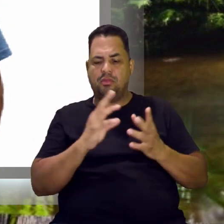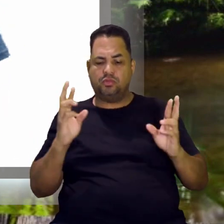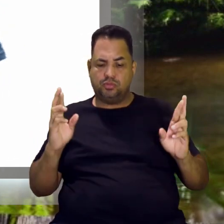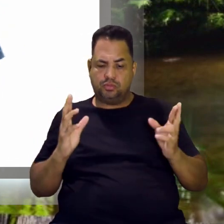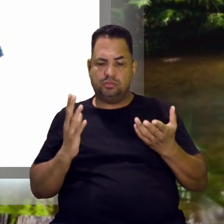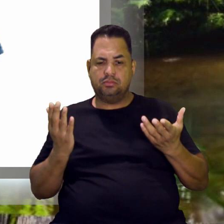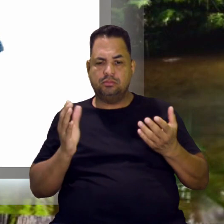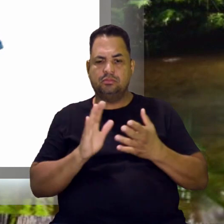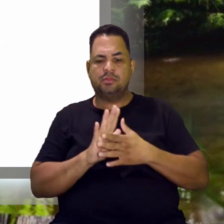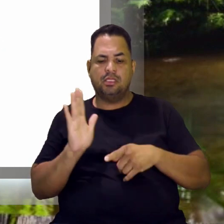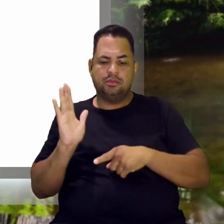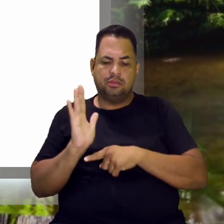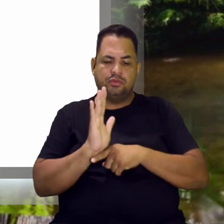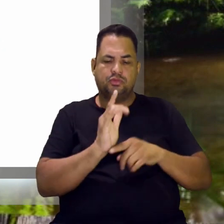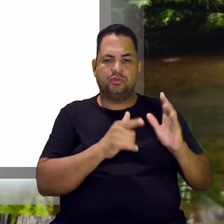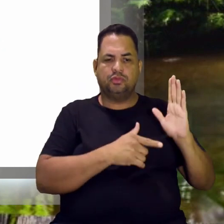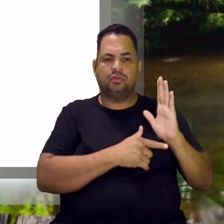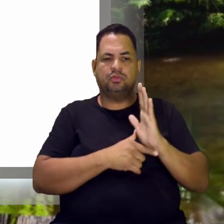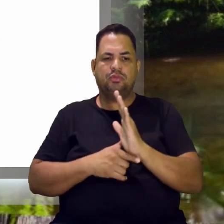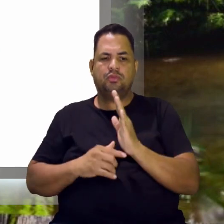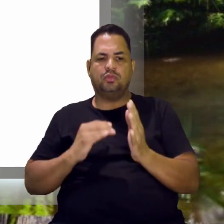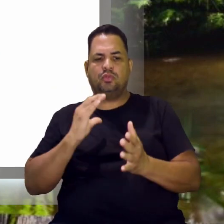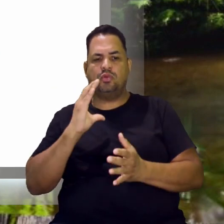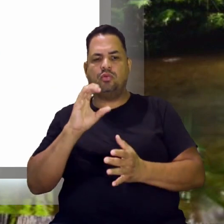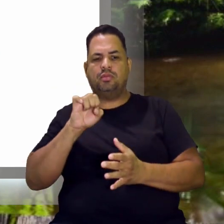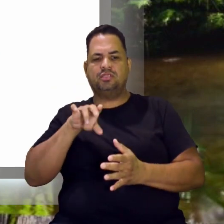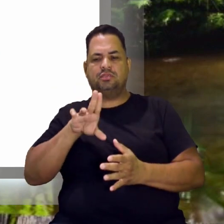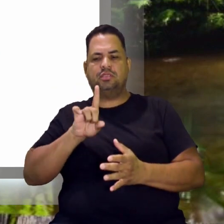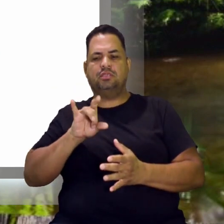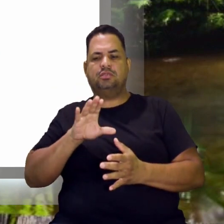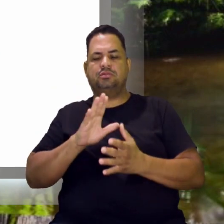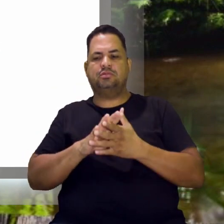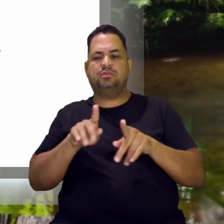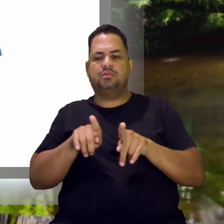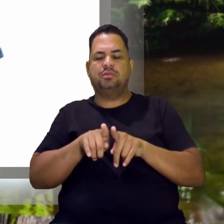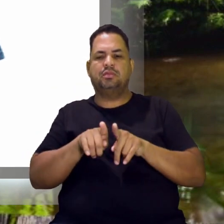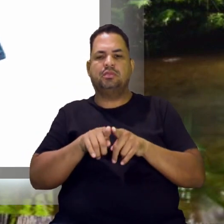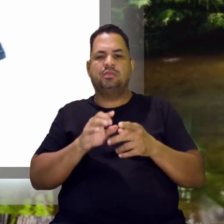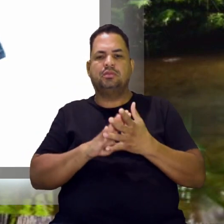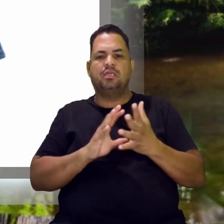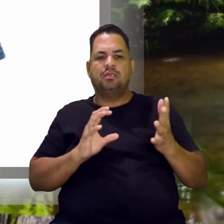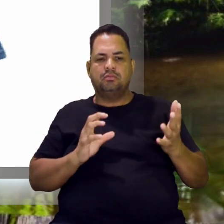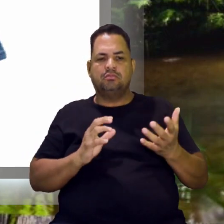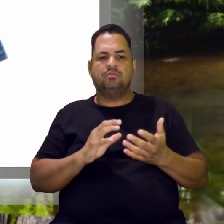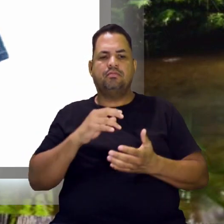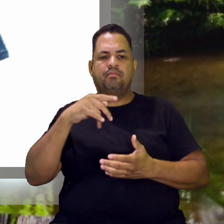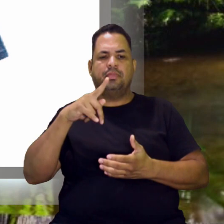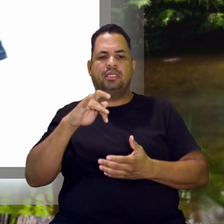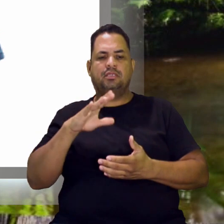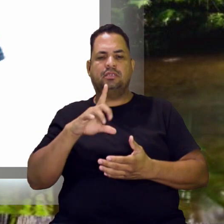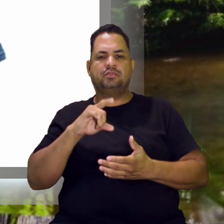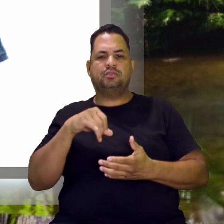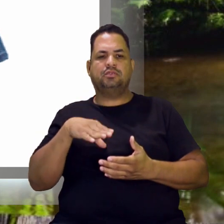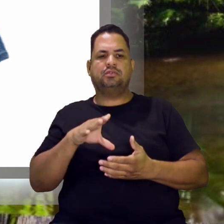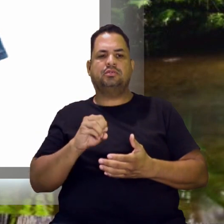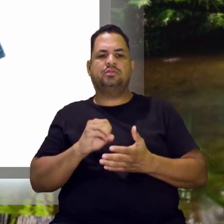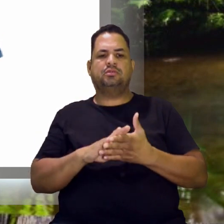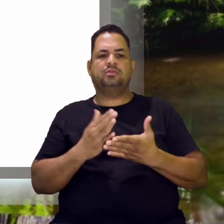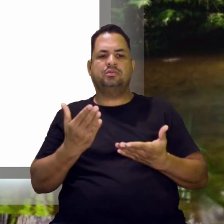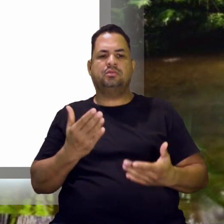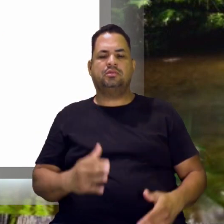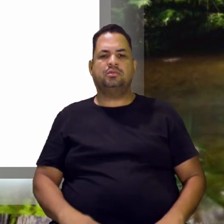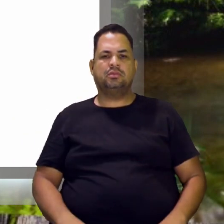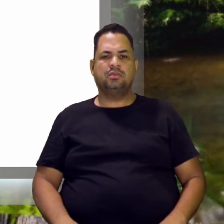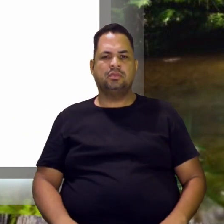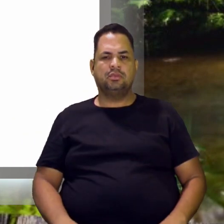associado a ele, né? Comensalismo, que é um tipo de interação simbiótica, predatismo, né? Que já está lá, né? Está ali no